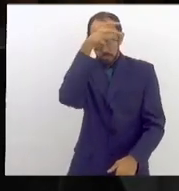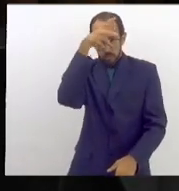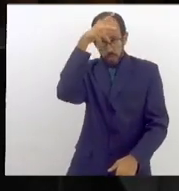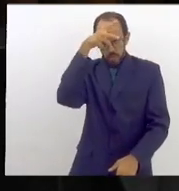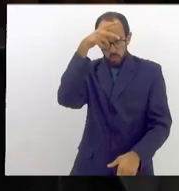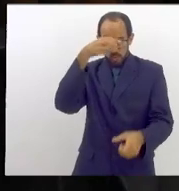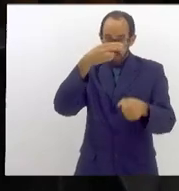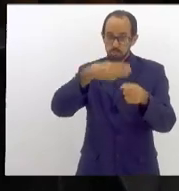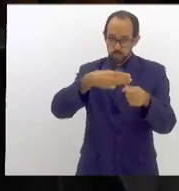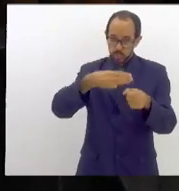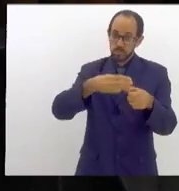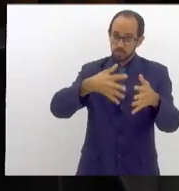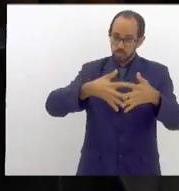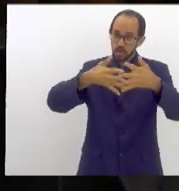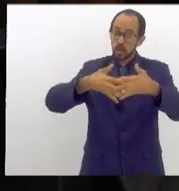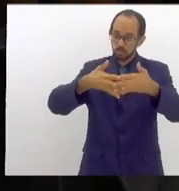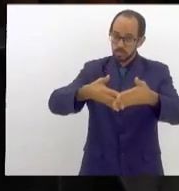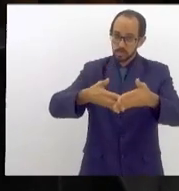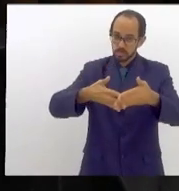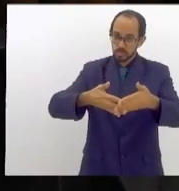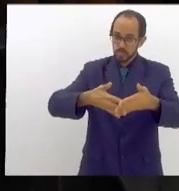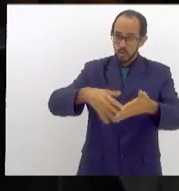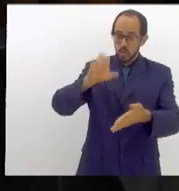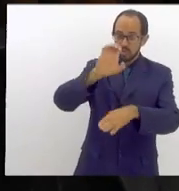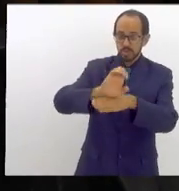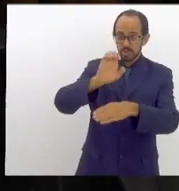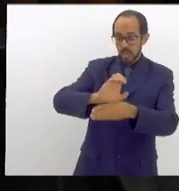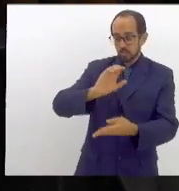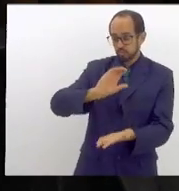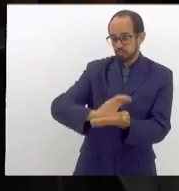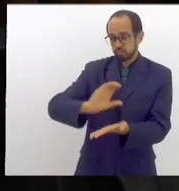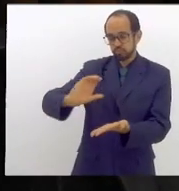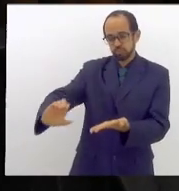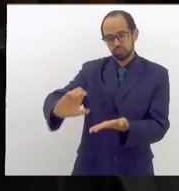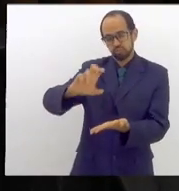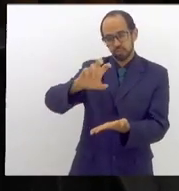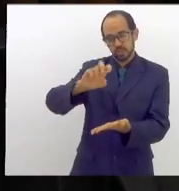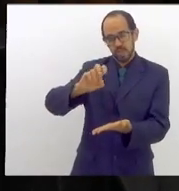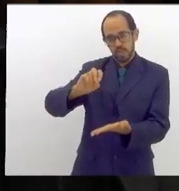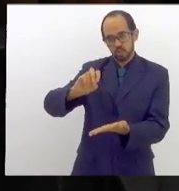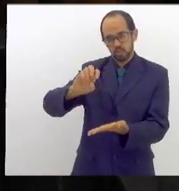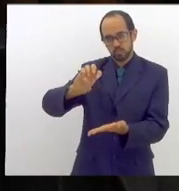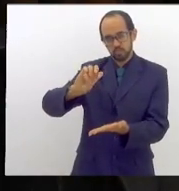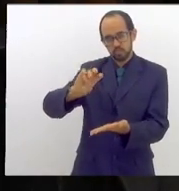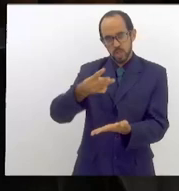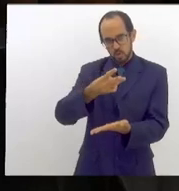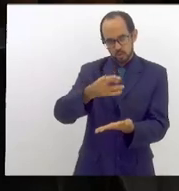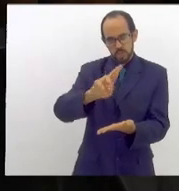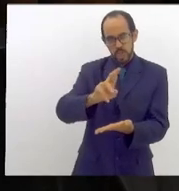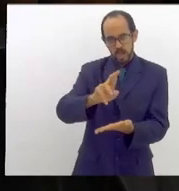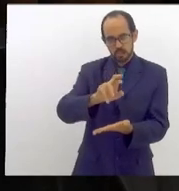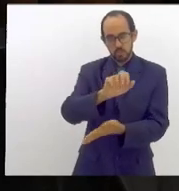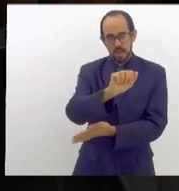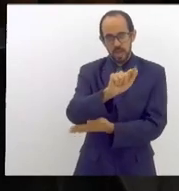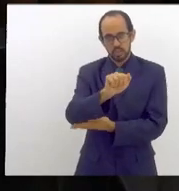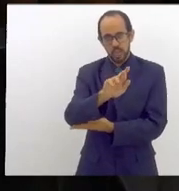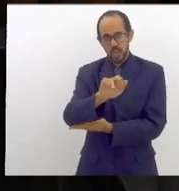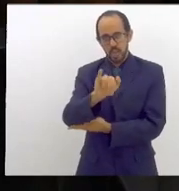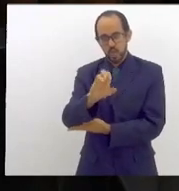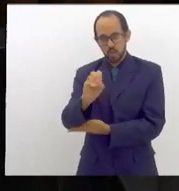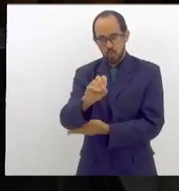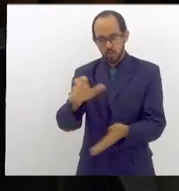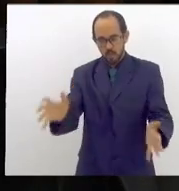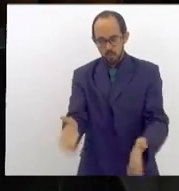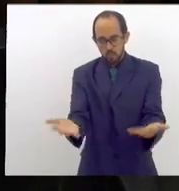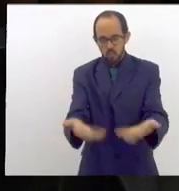500 milhões de obras o estado aportou 500 milhões é através da gerio para o fomento de negócios